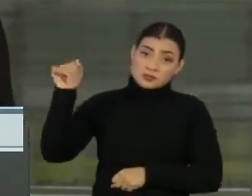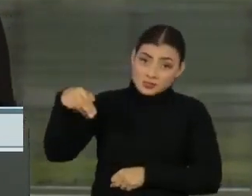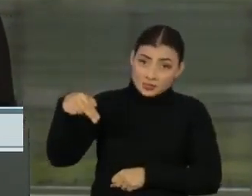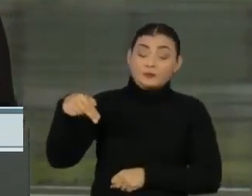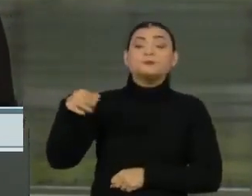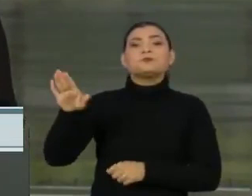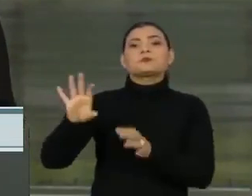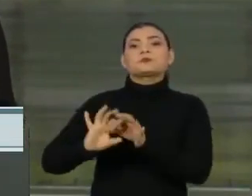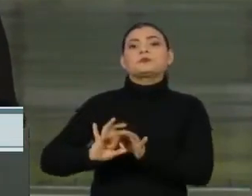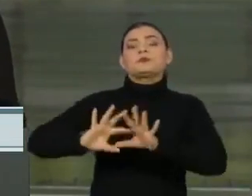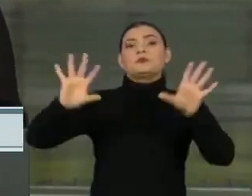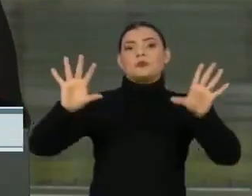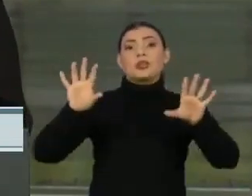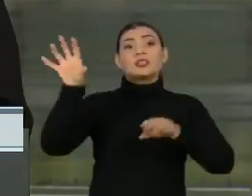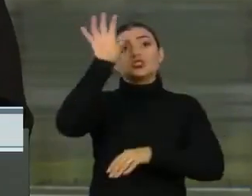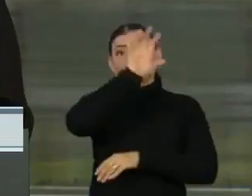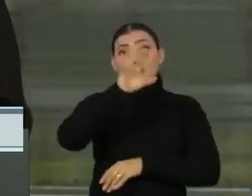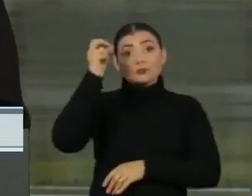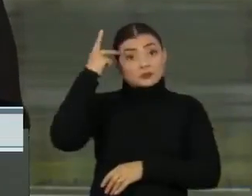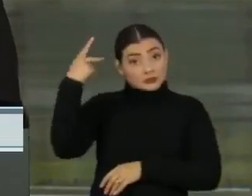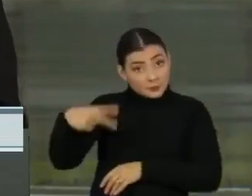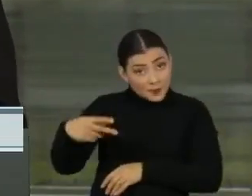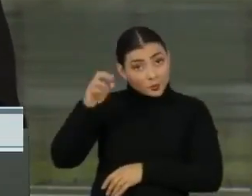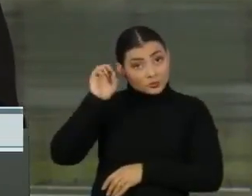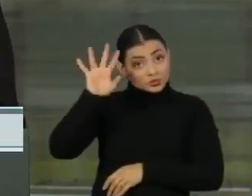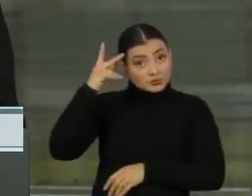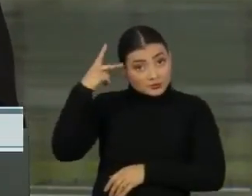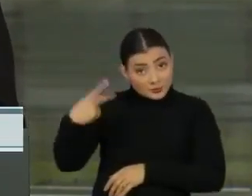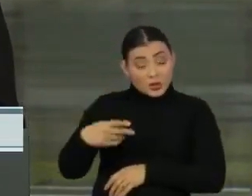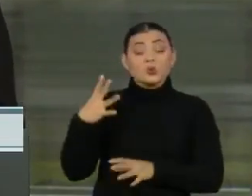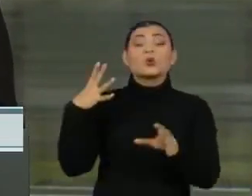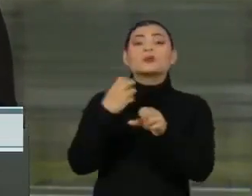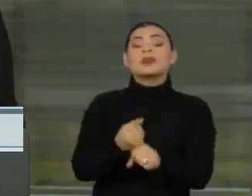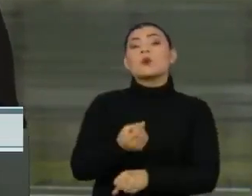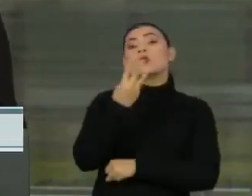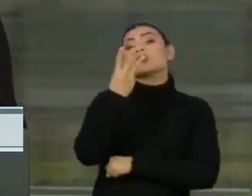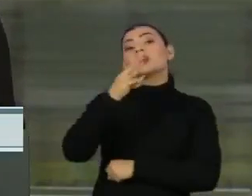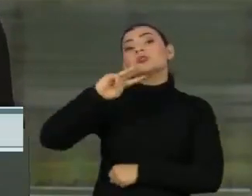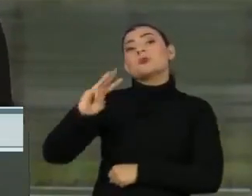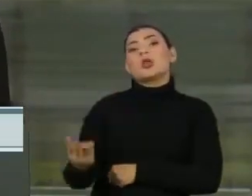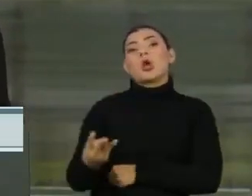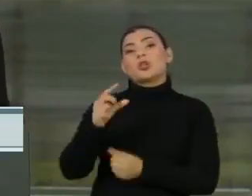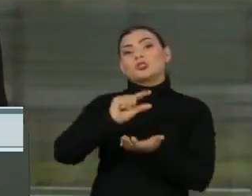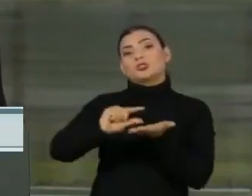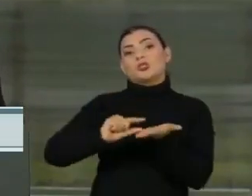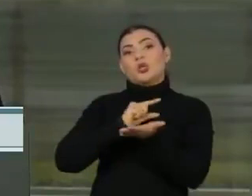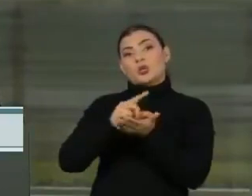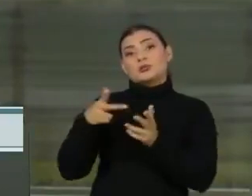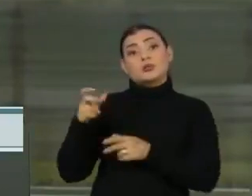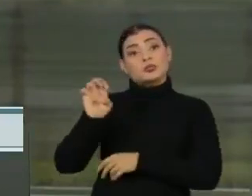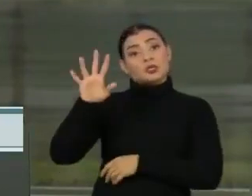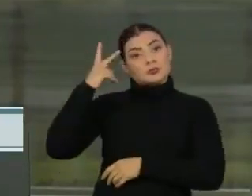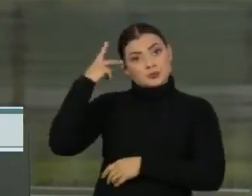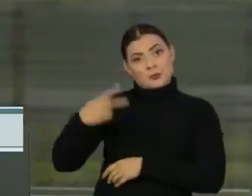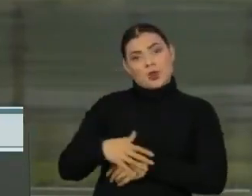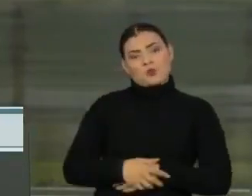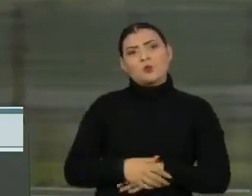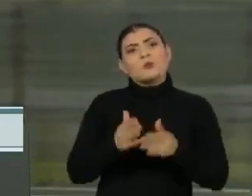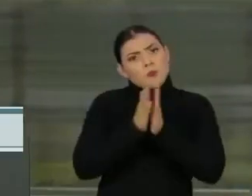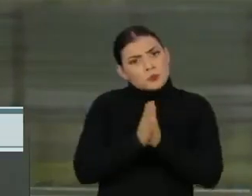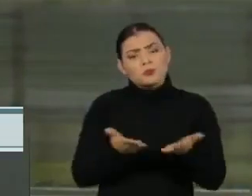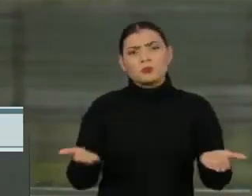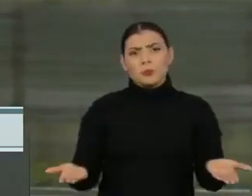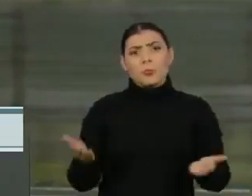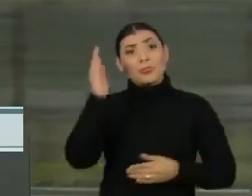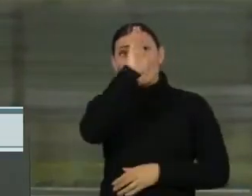sejam liberadas para o Estado de São Paulo e, no total, são 3 milhões de doses da vacina. Portanto,